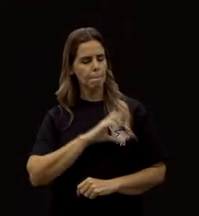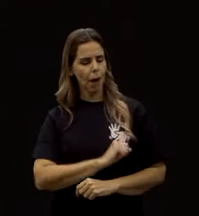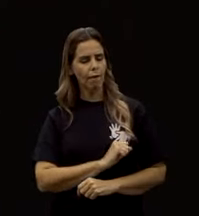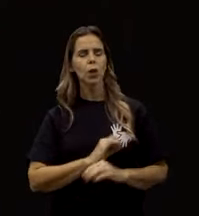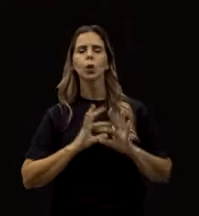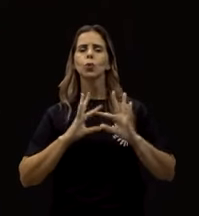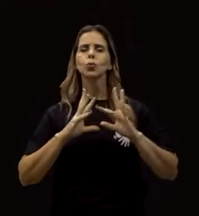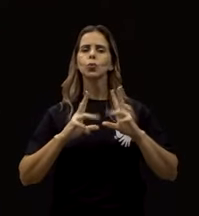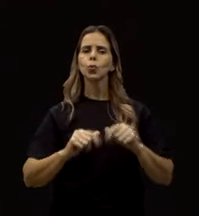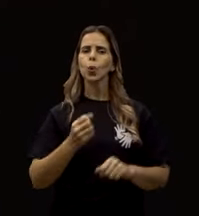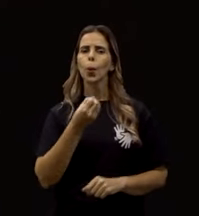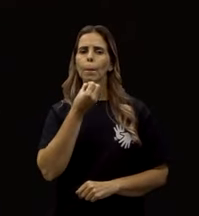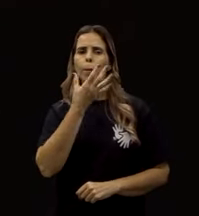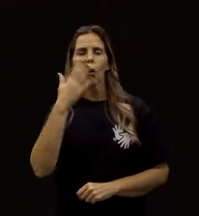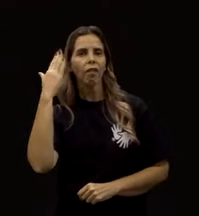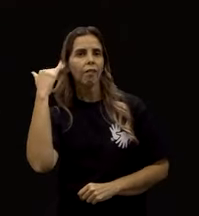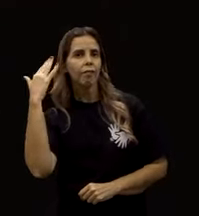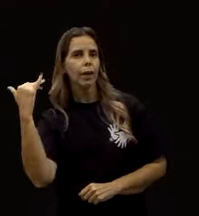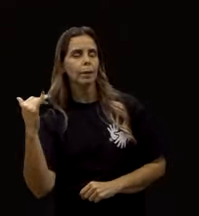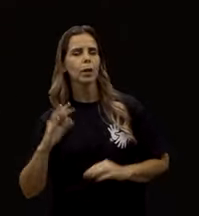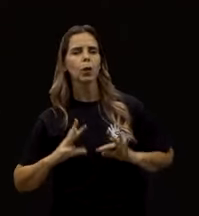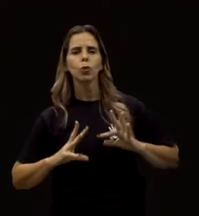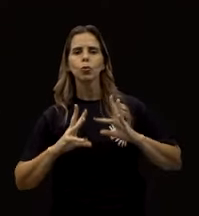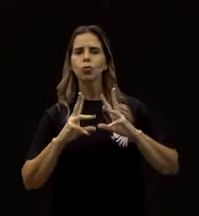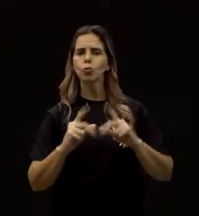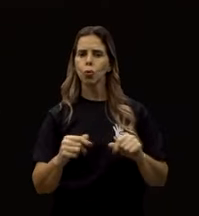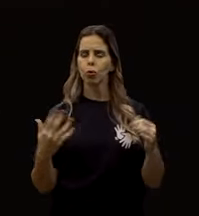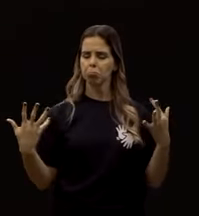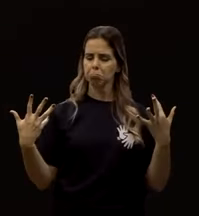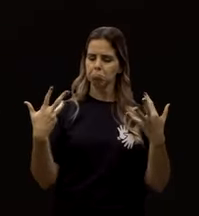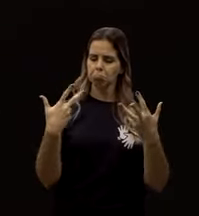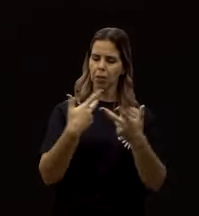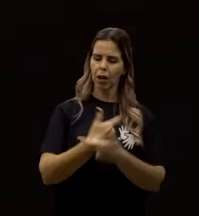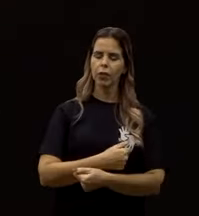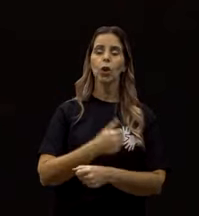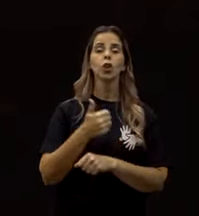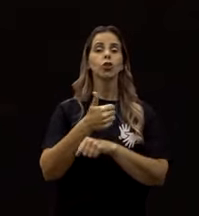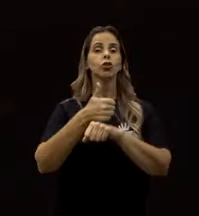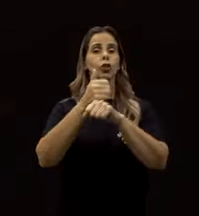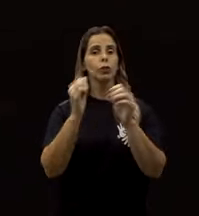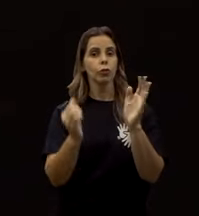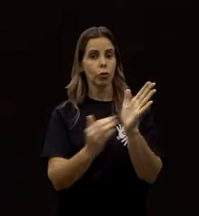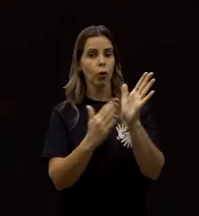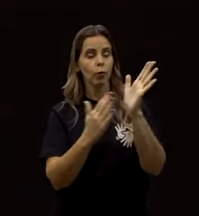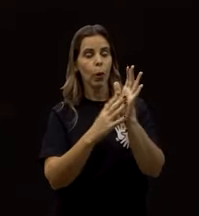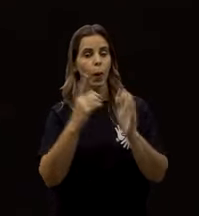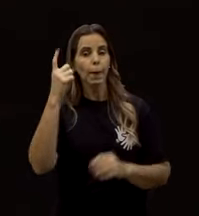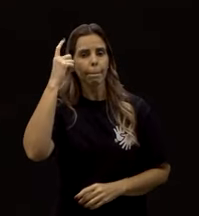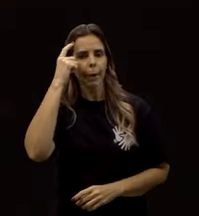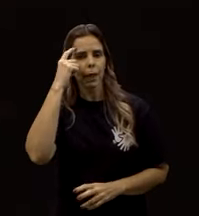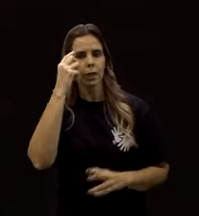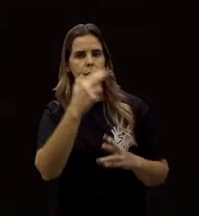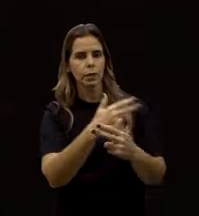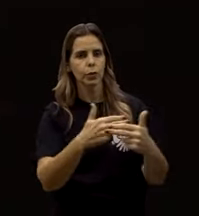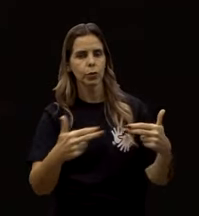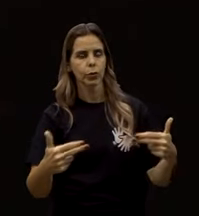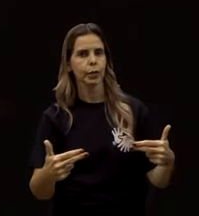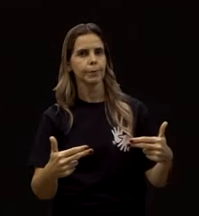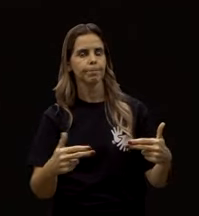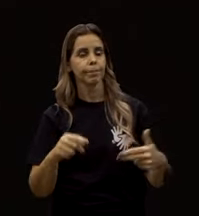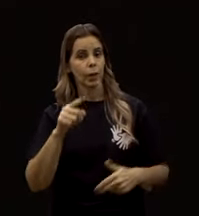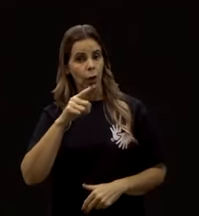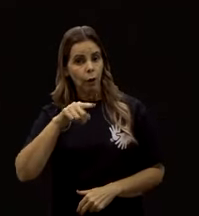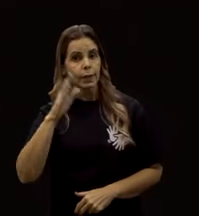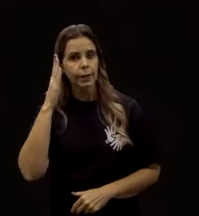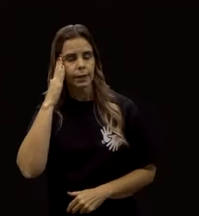fama se houver algo de excelente ou digno de louvor pensa nessas coisas você sabe